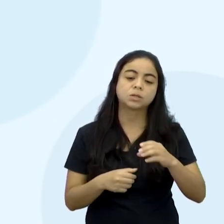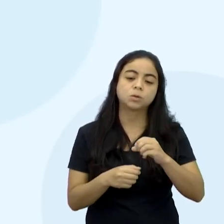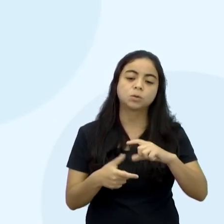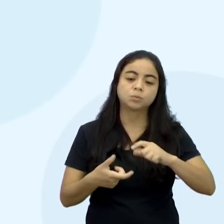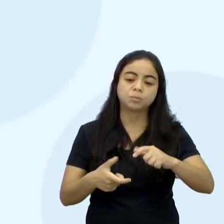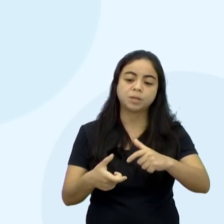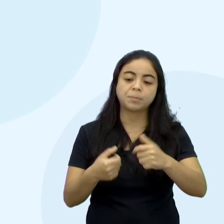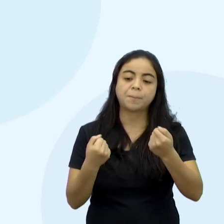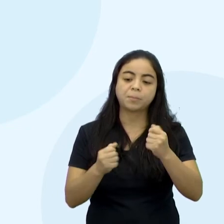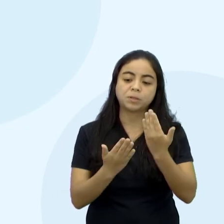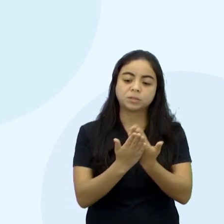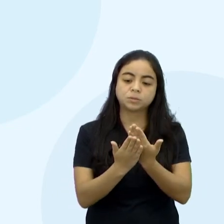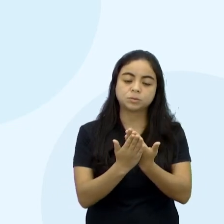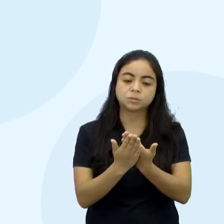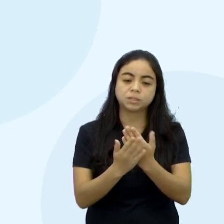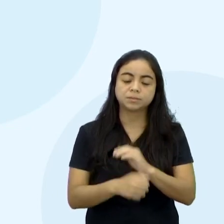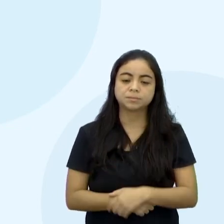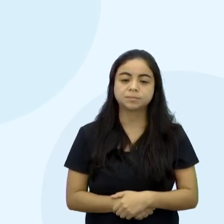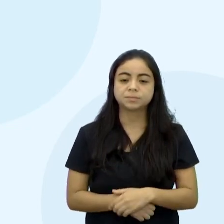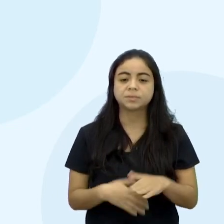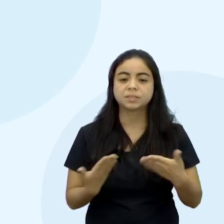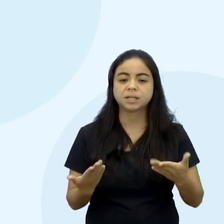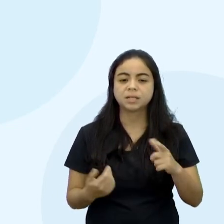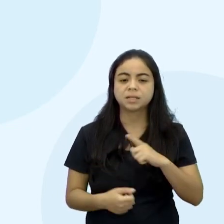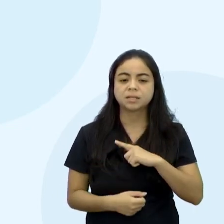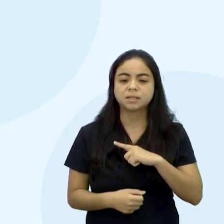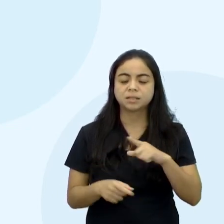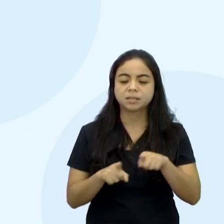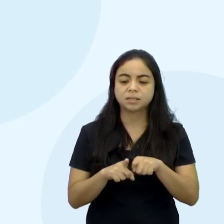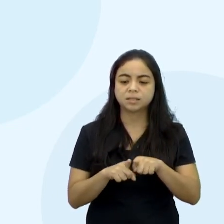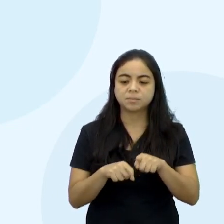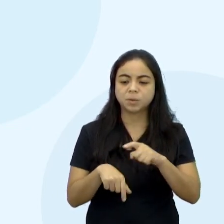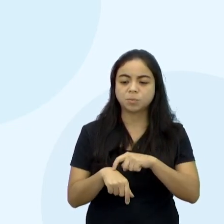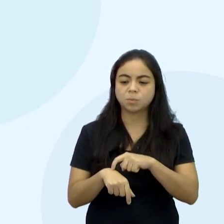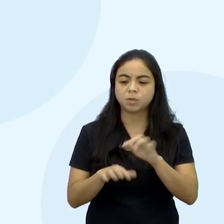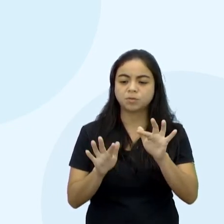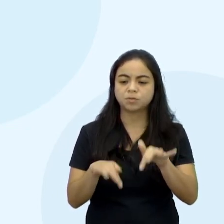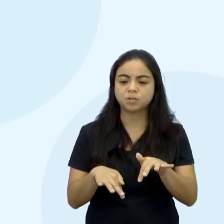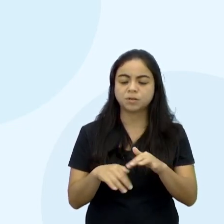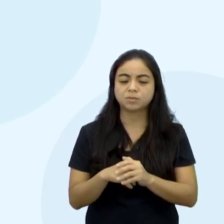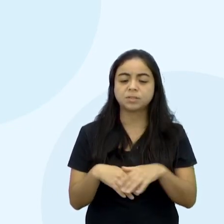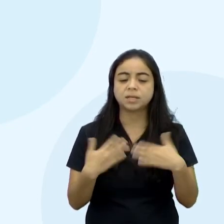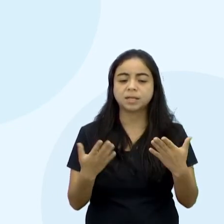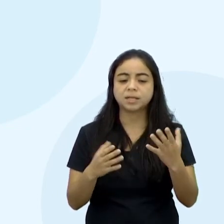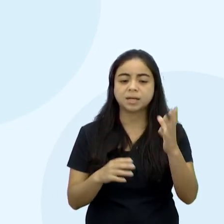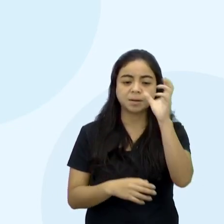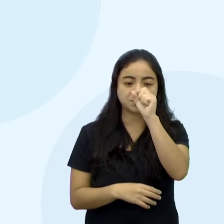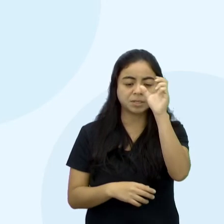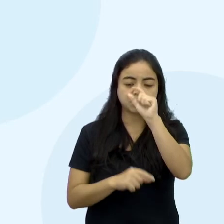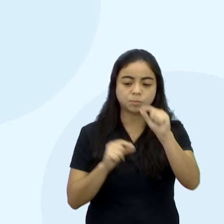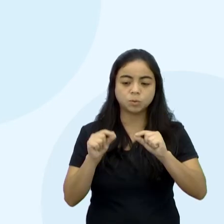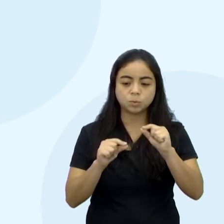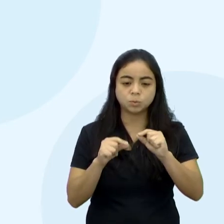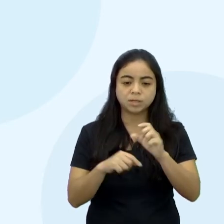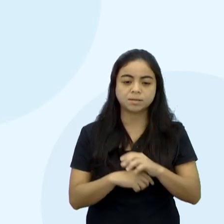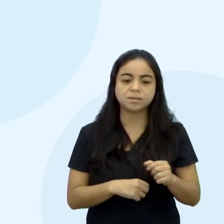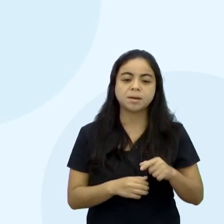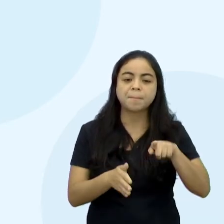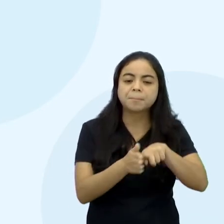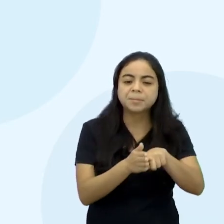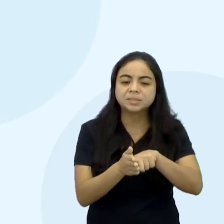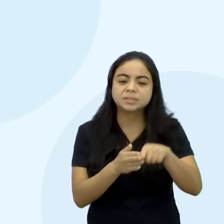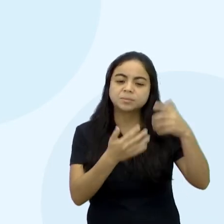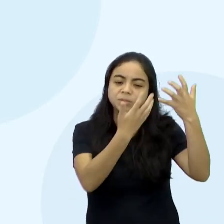esse estudo do meio, tá certo, gente? E temos um dos nossos momentos finais aí, ó. O que aprendemos hoje? Pesquisamos e refletimos sobre a